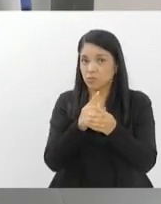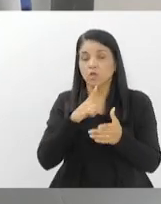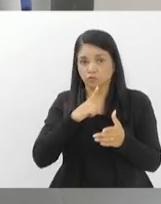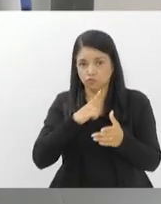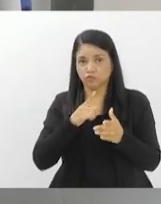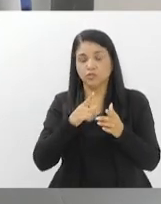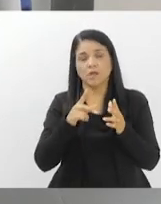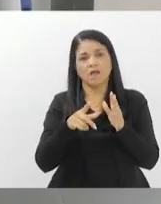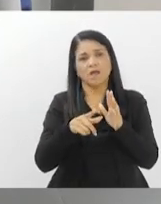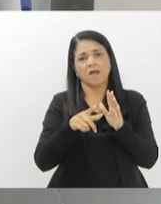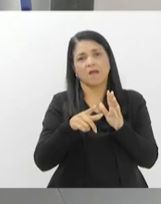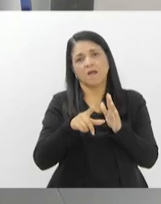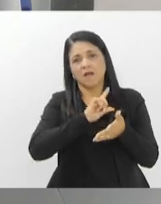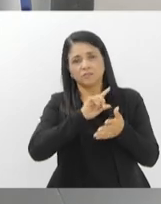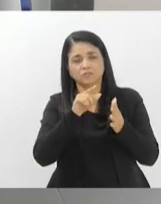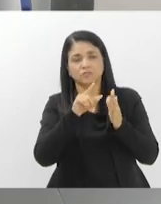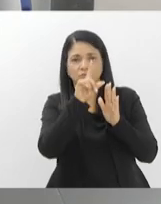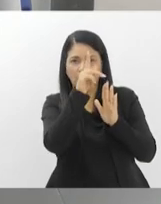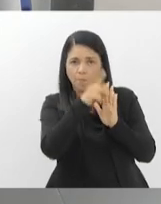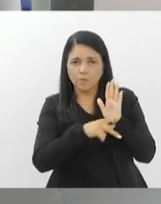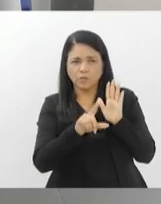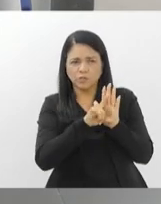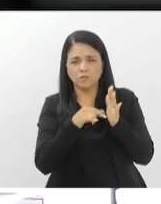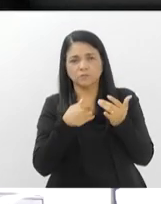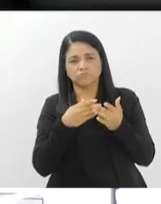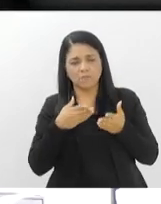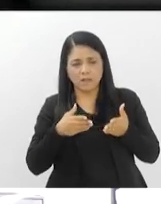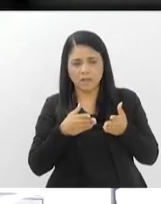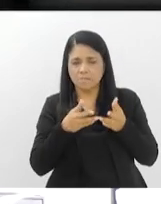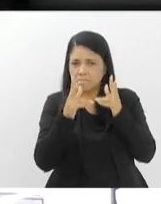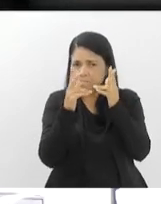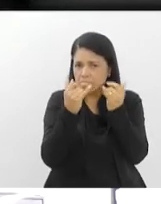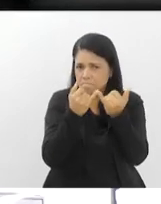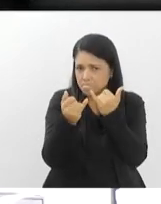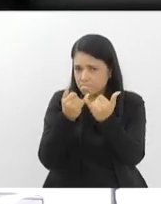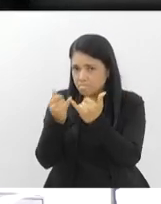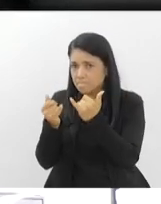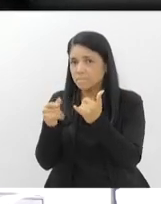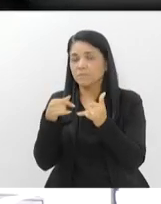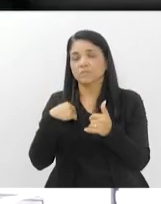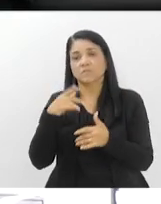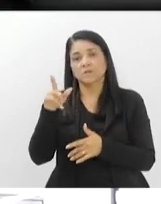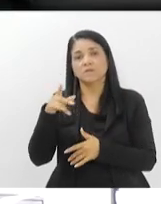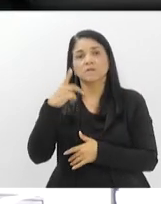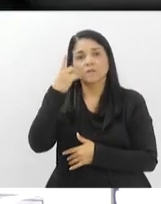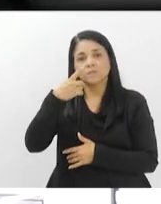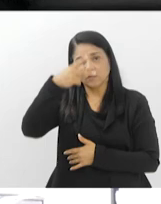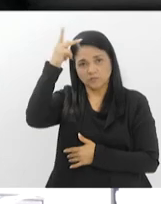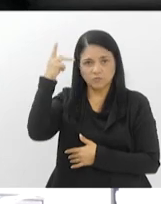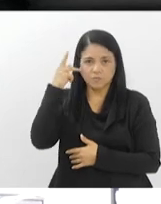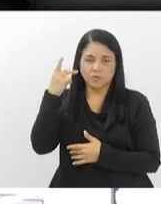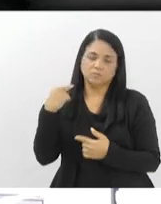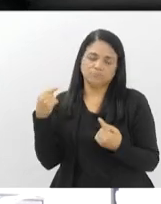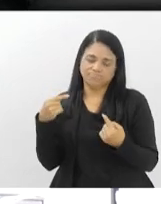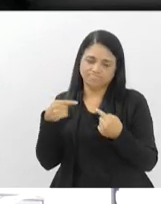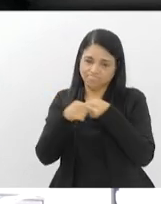acho que é posterior, mais ou menos na mesma linha. O senhor me... Deputado Luiz Paulo. Me permite divergir de Vossa Excelência?